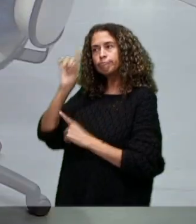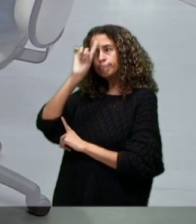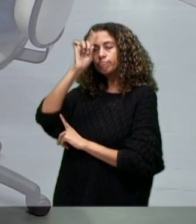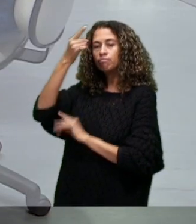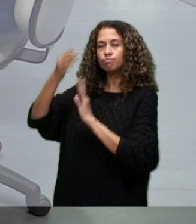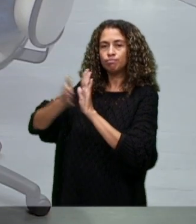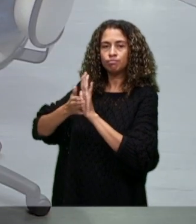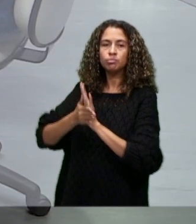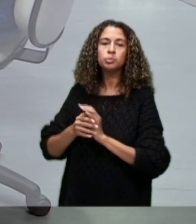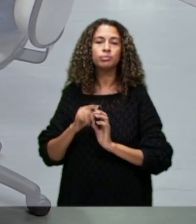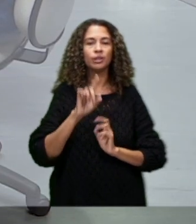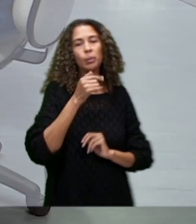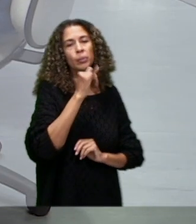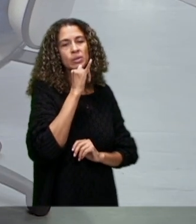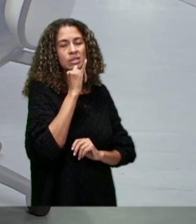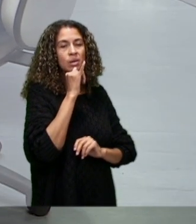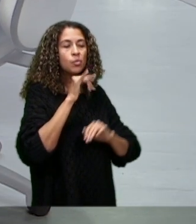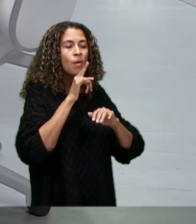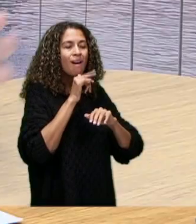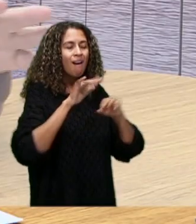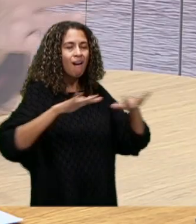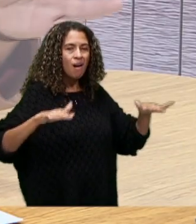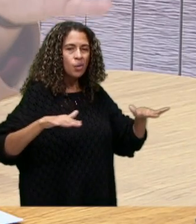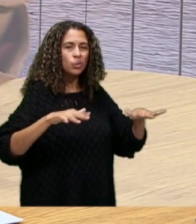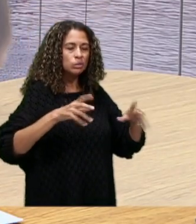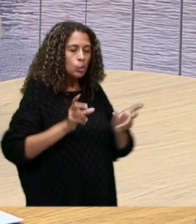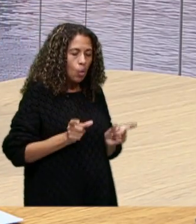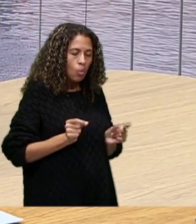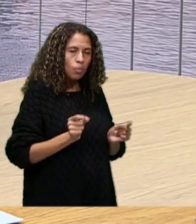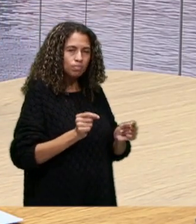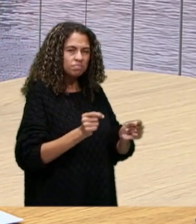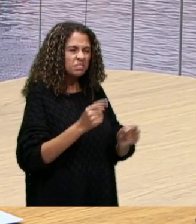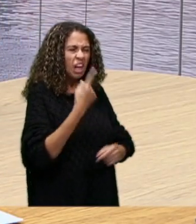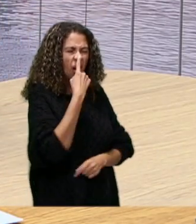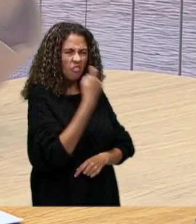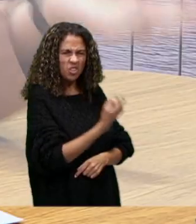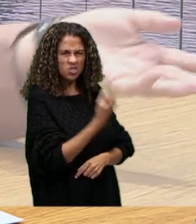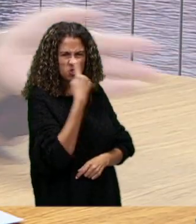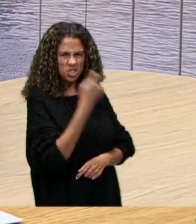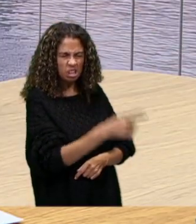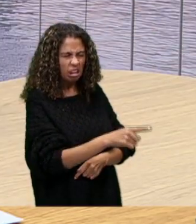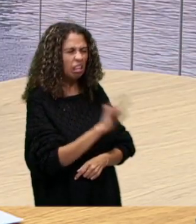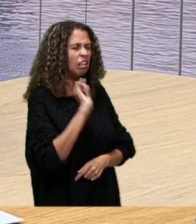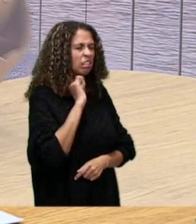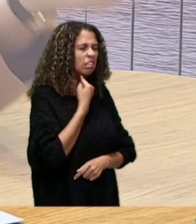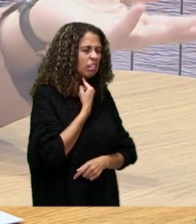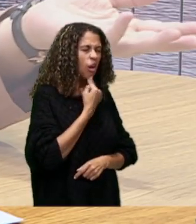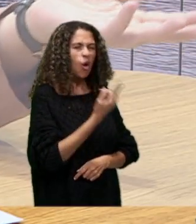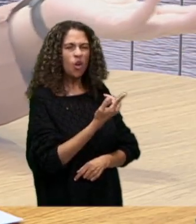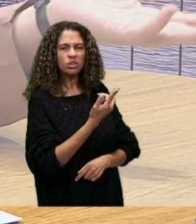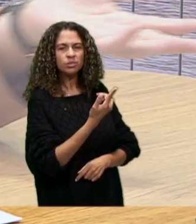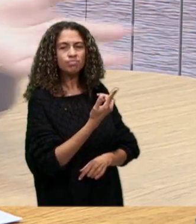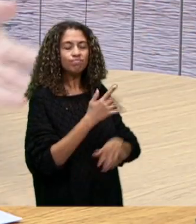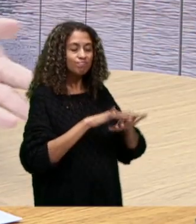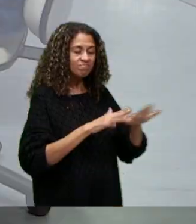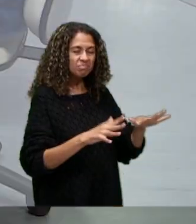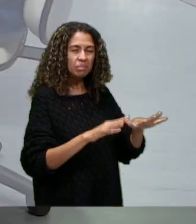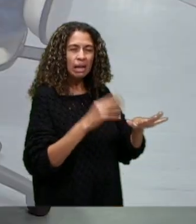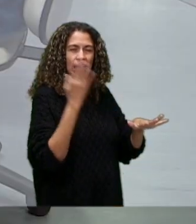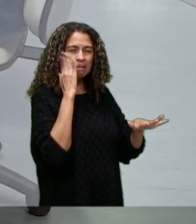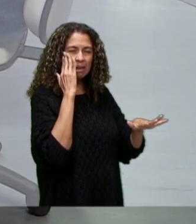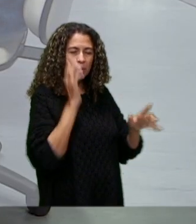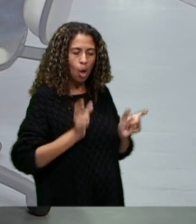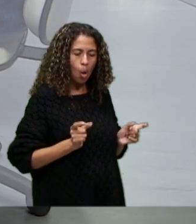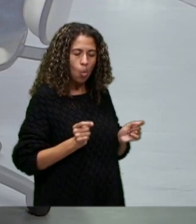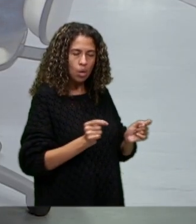do mangue, né? Muita gente vê, o mangue é fedido, o mangue só tem sujeira, o mangue não gera nada, mas, na